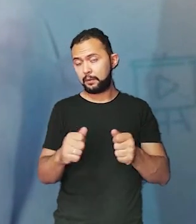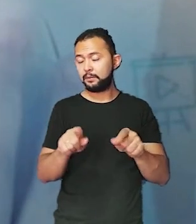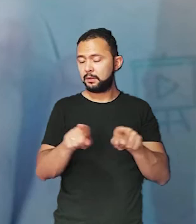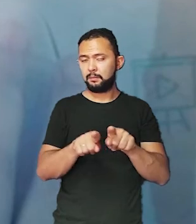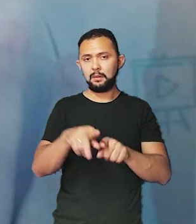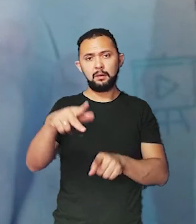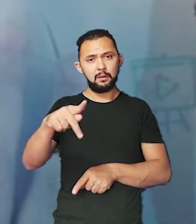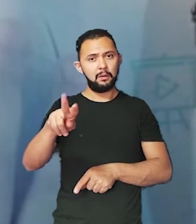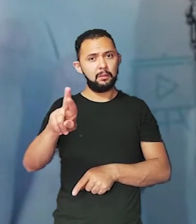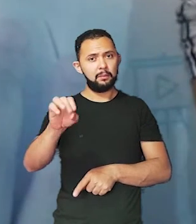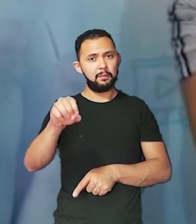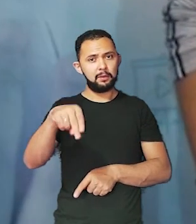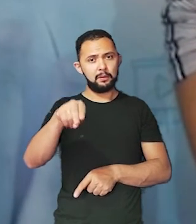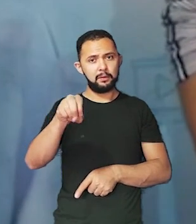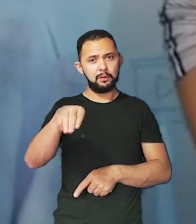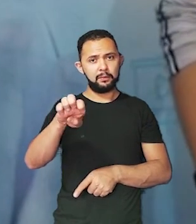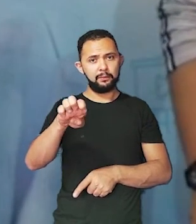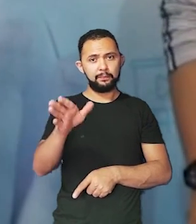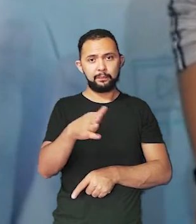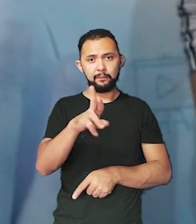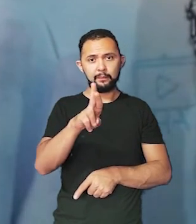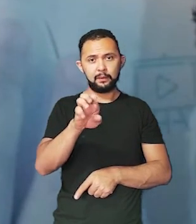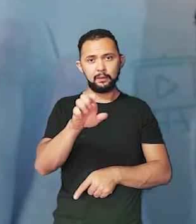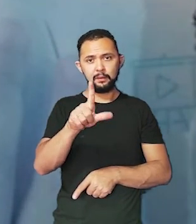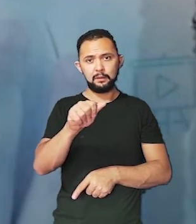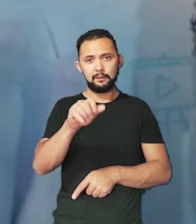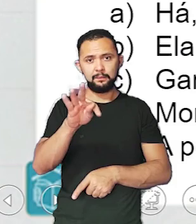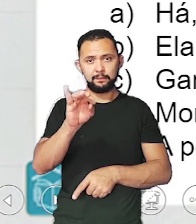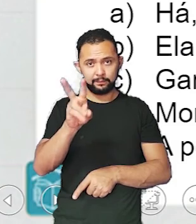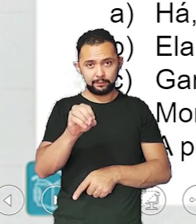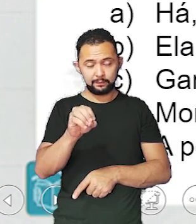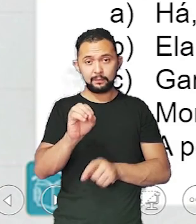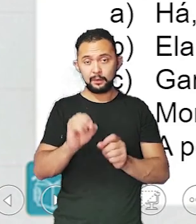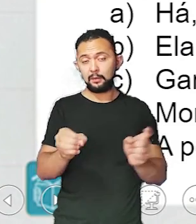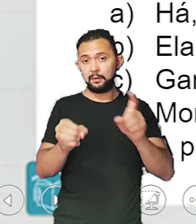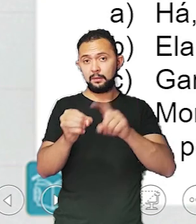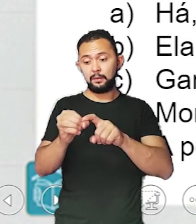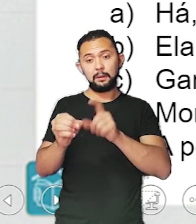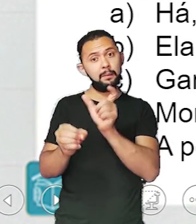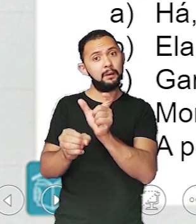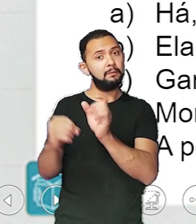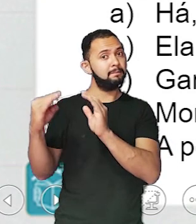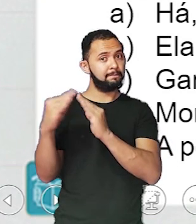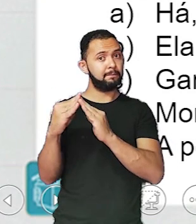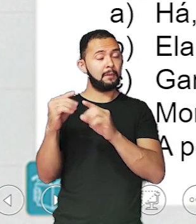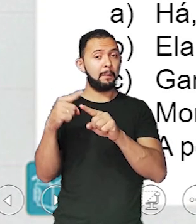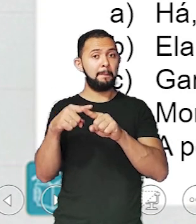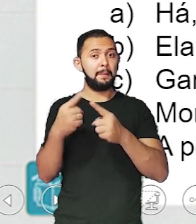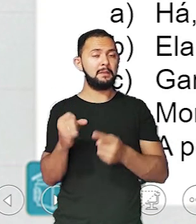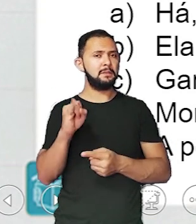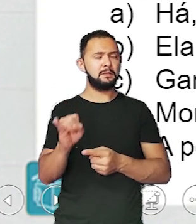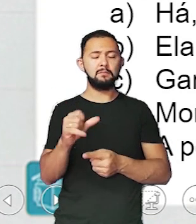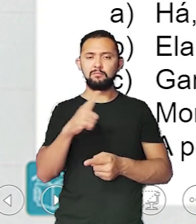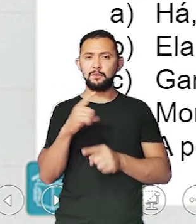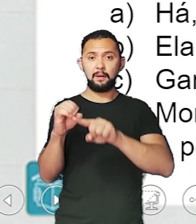certo? O onde é pronome relativo também aqui nesse caso, porque ele retoma a casa, ok? E se tivesse a vírgula antes do onde, aí